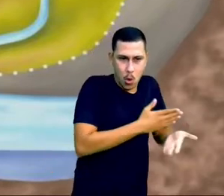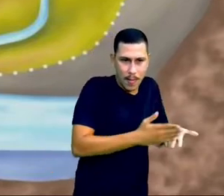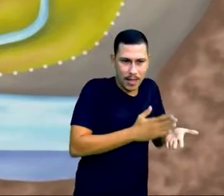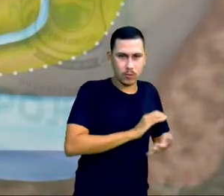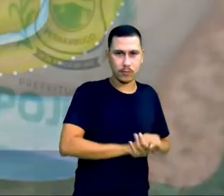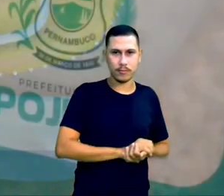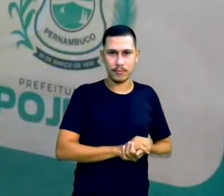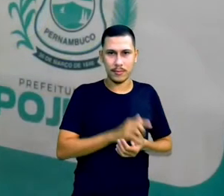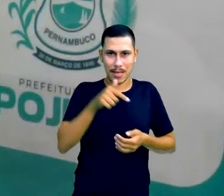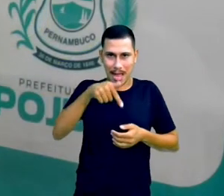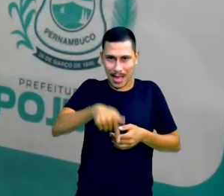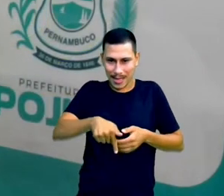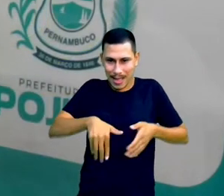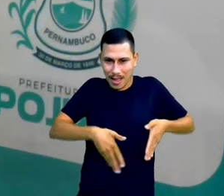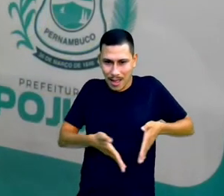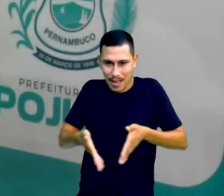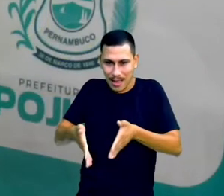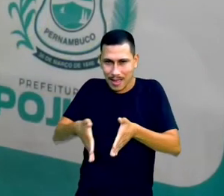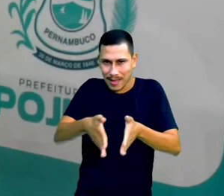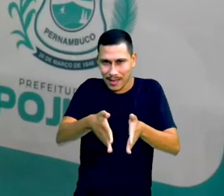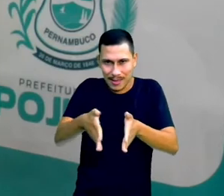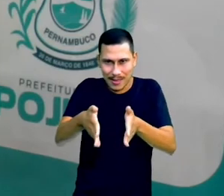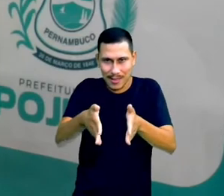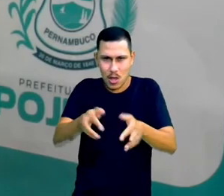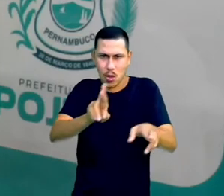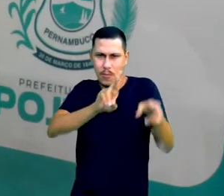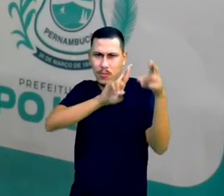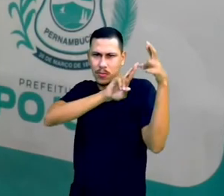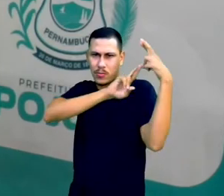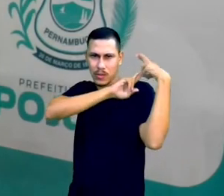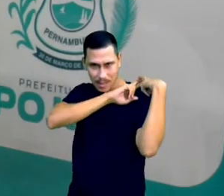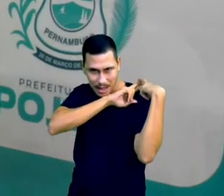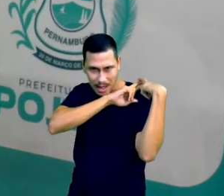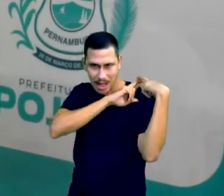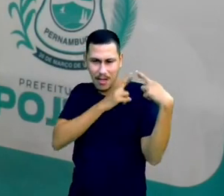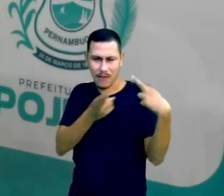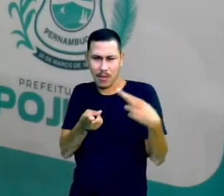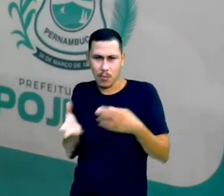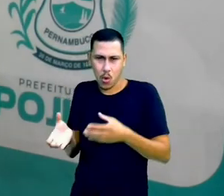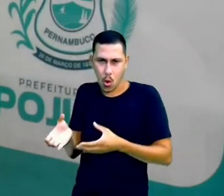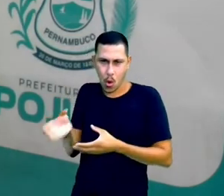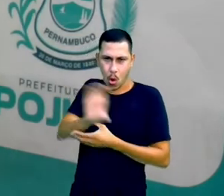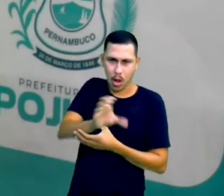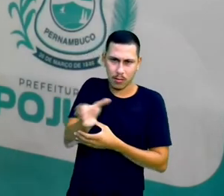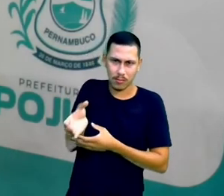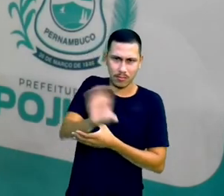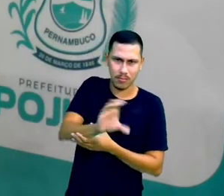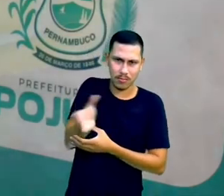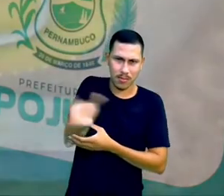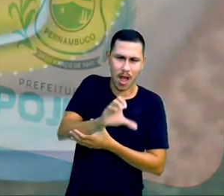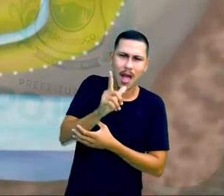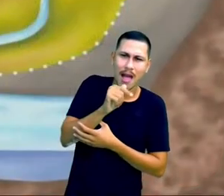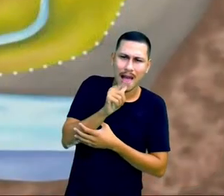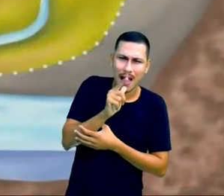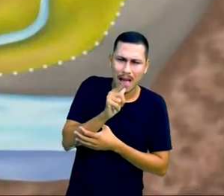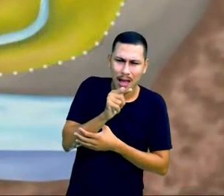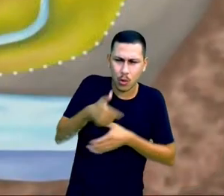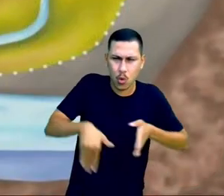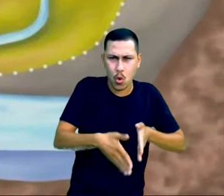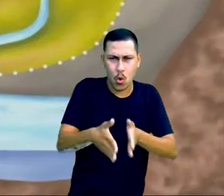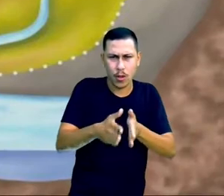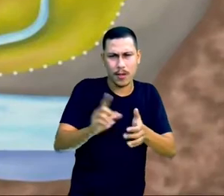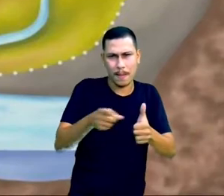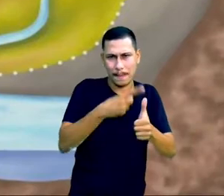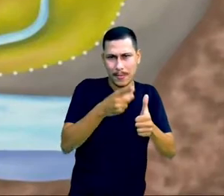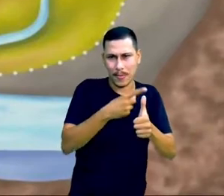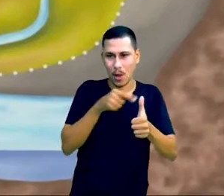são rios responsáveis pelo abastecimento desse rio principal, e a sua foz, que é onde ele